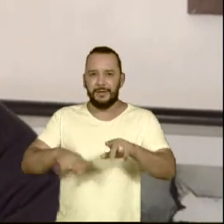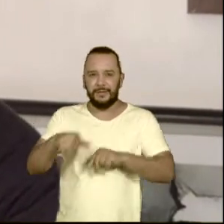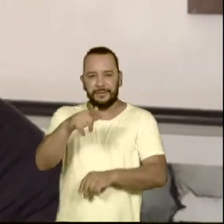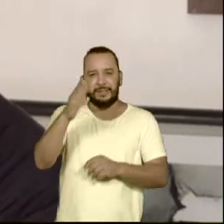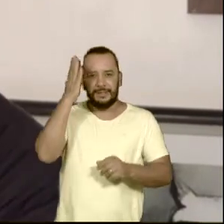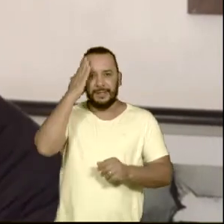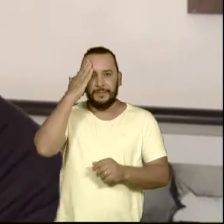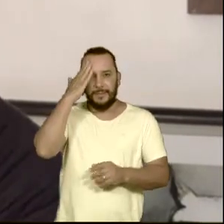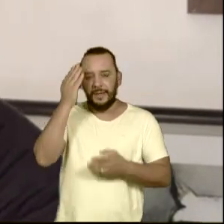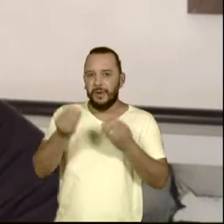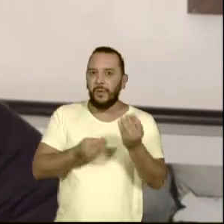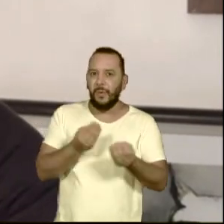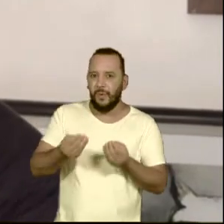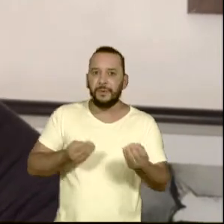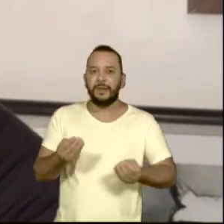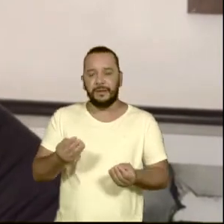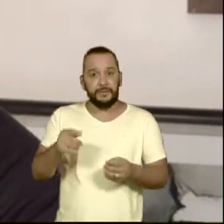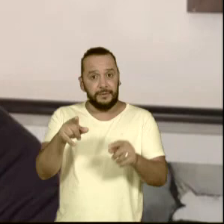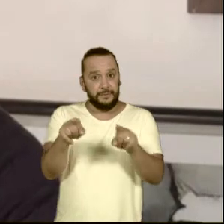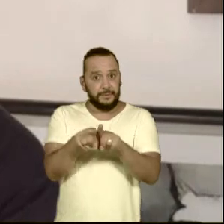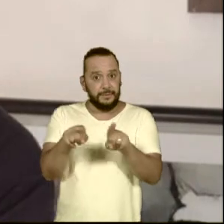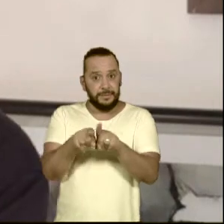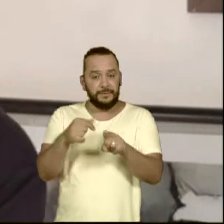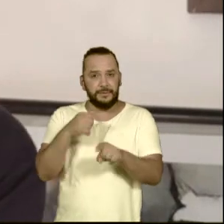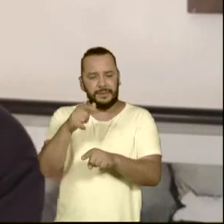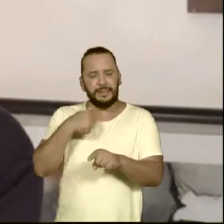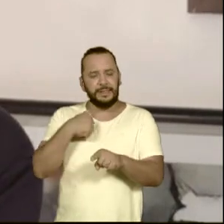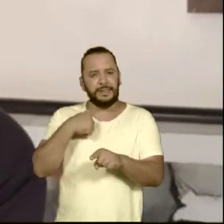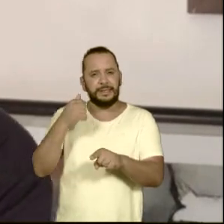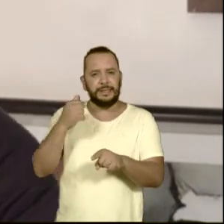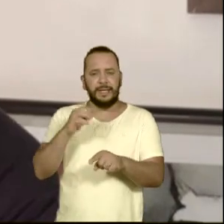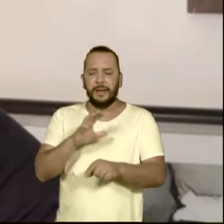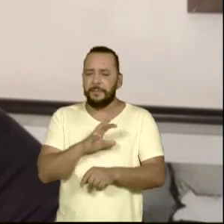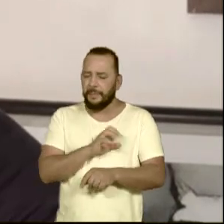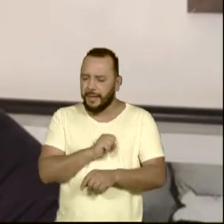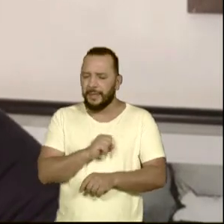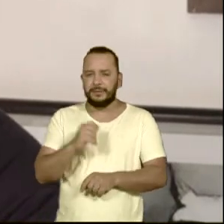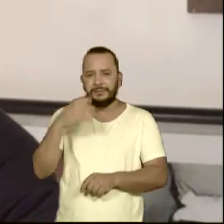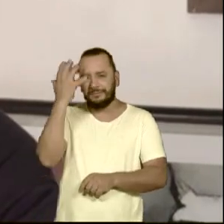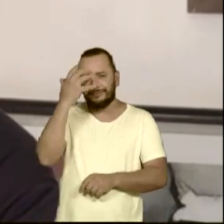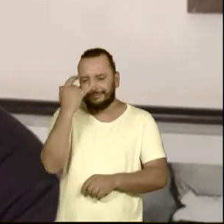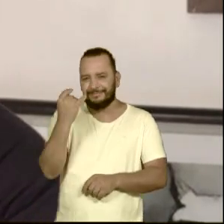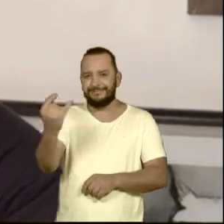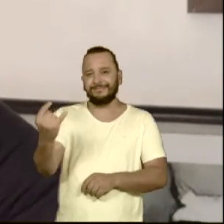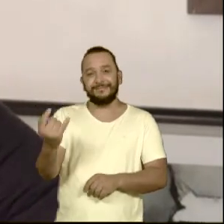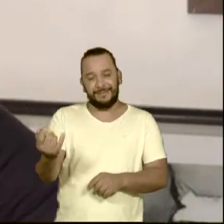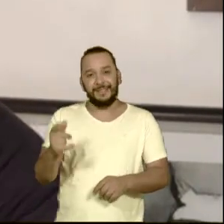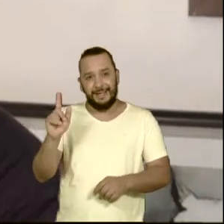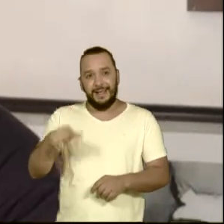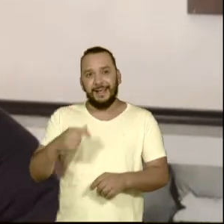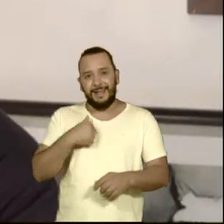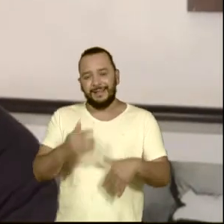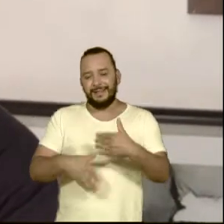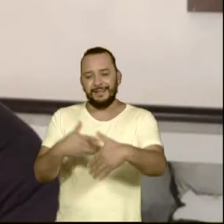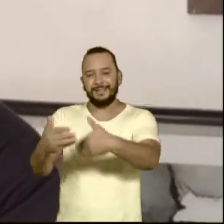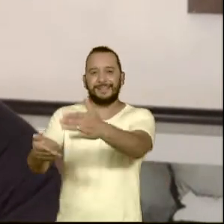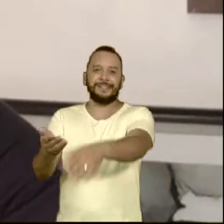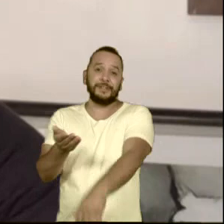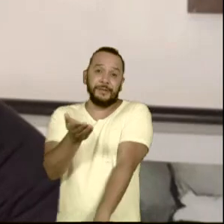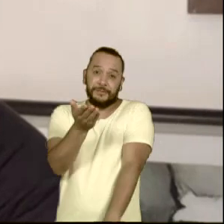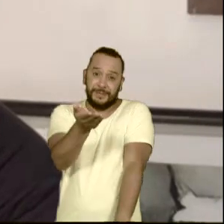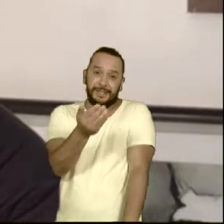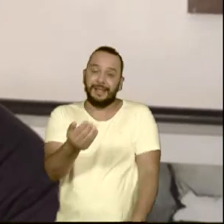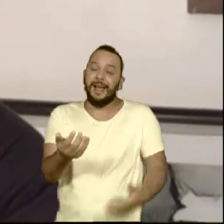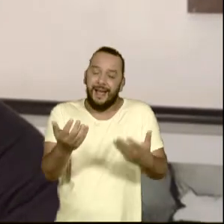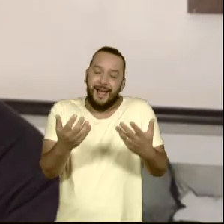saber o que quer fazer e lutar por isso, como você descobrir no meio do percurso se apaixonar e realizar. Eu acho que os caminhos estão aí, é só se